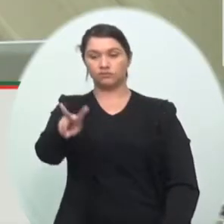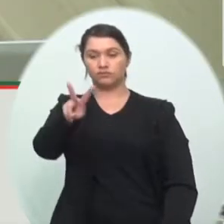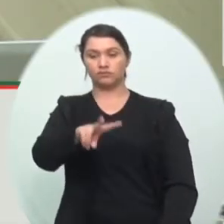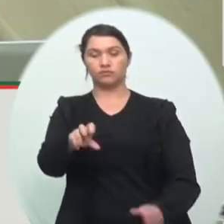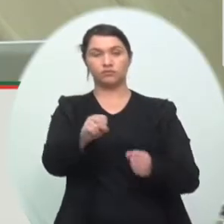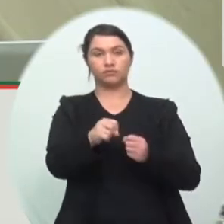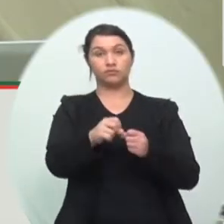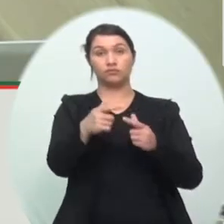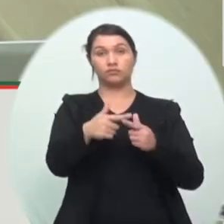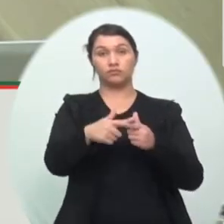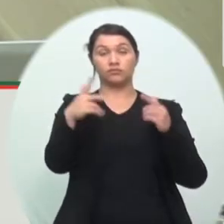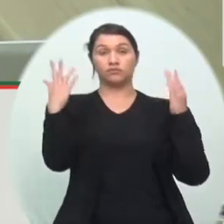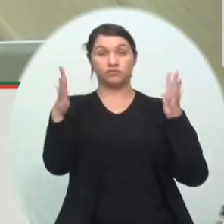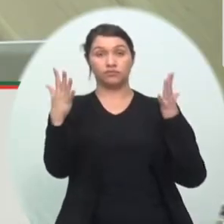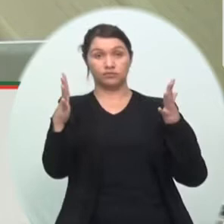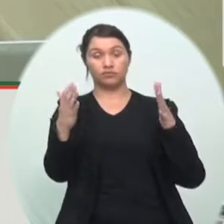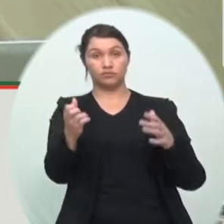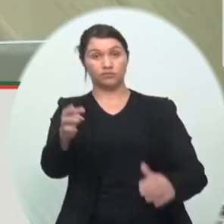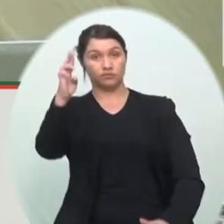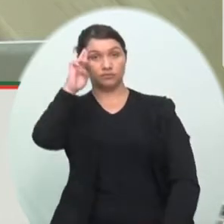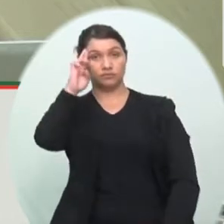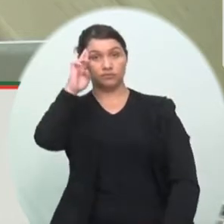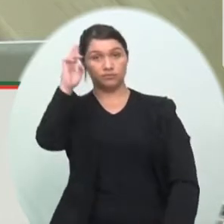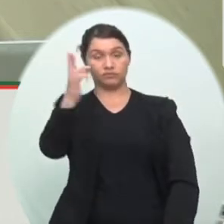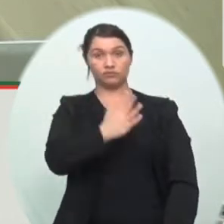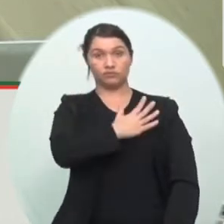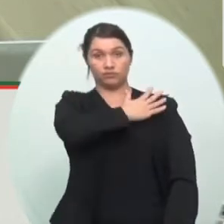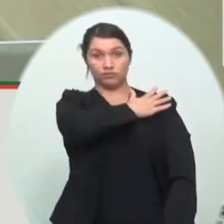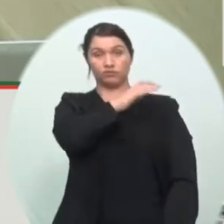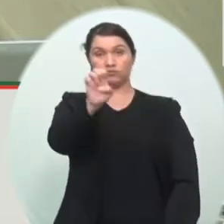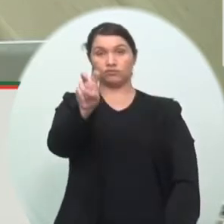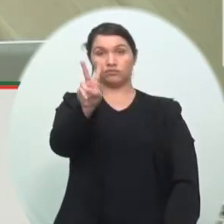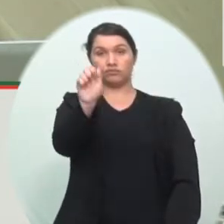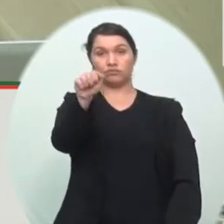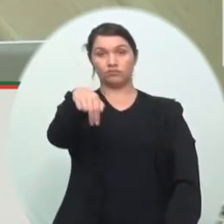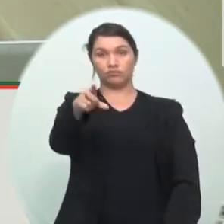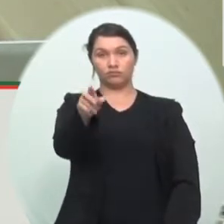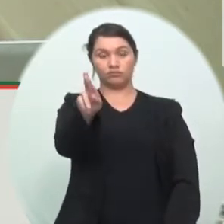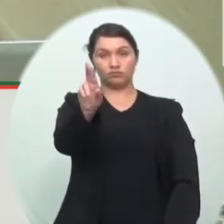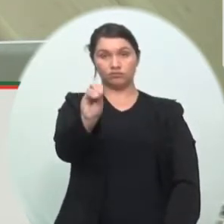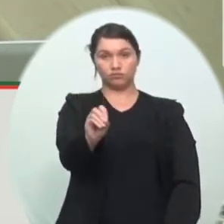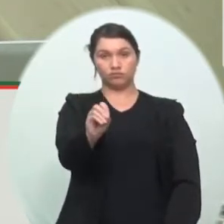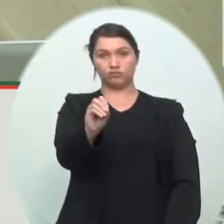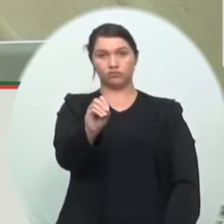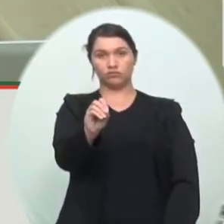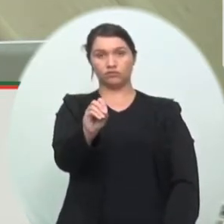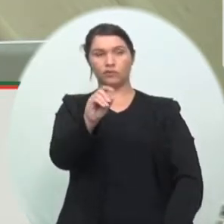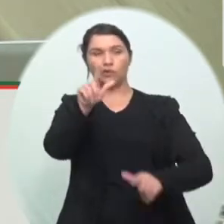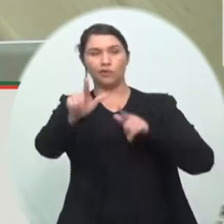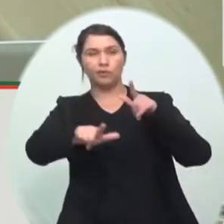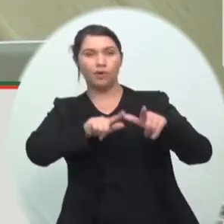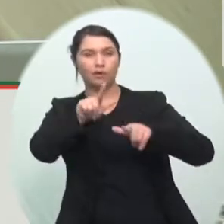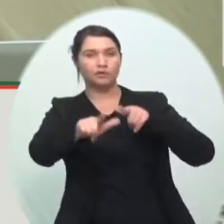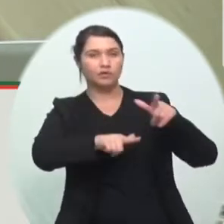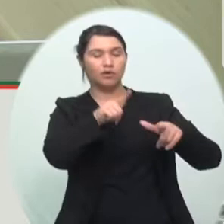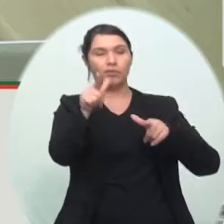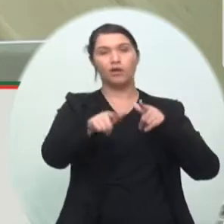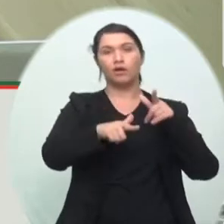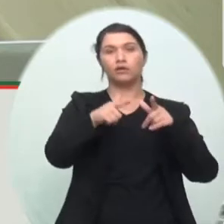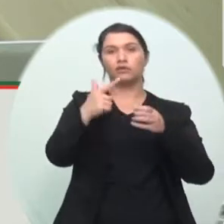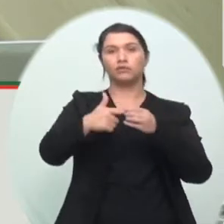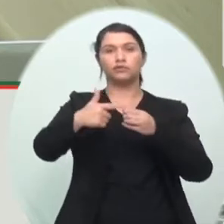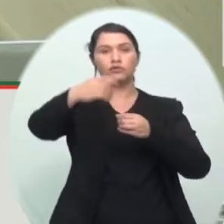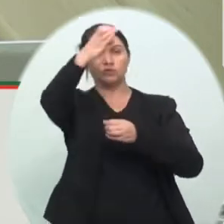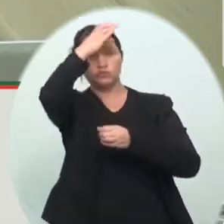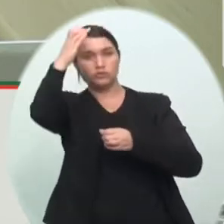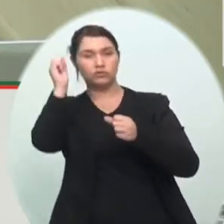o tenente-coronel Evandro de Andrade Fraga pelos seus relevantes serviços prestados ao município de Criciúma, no comando